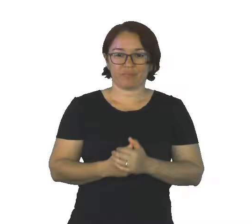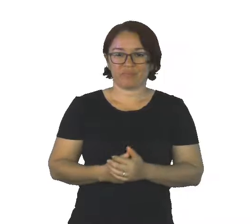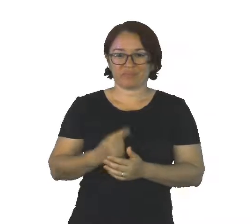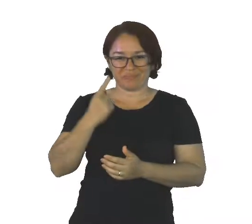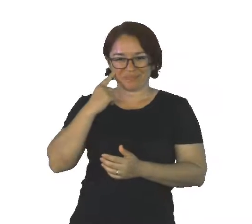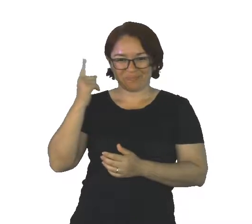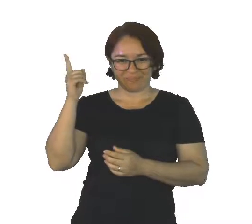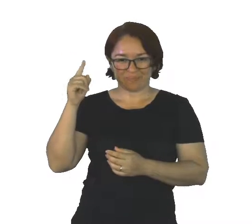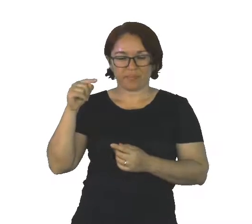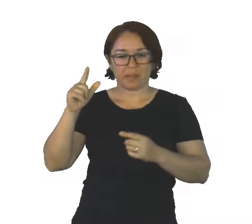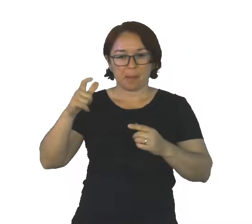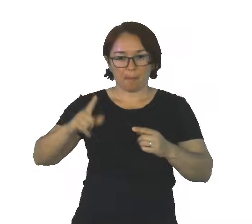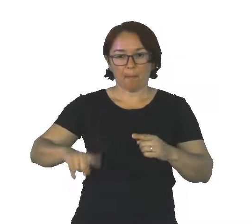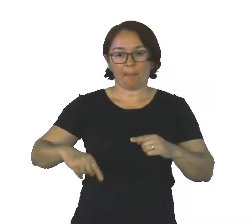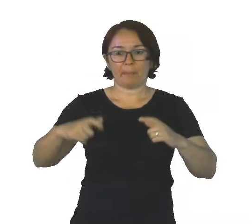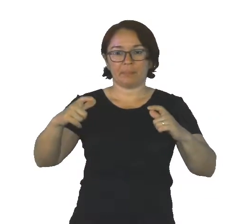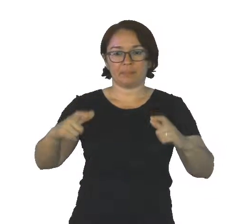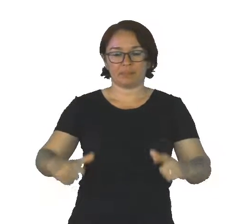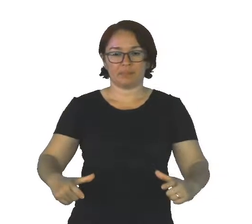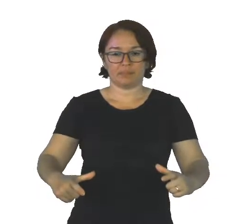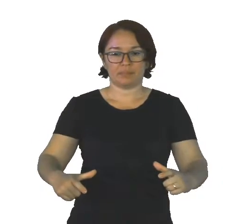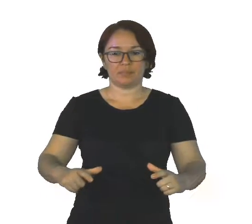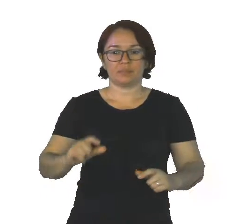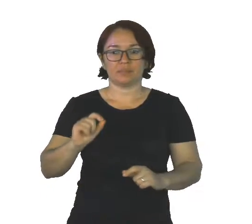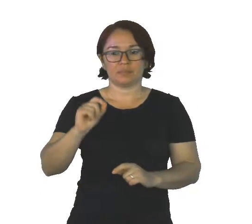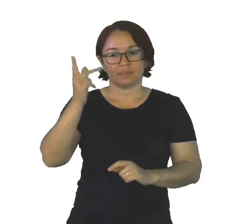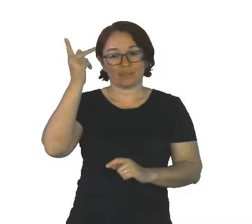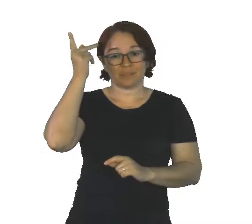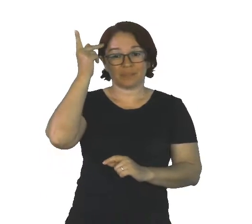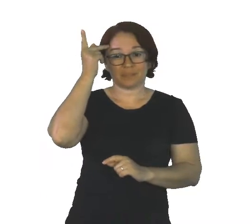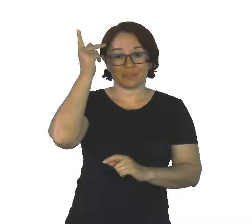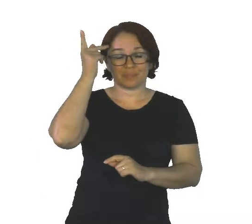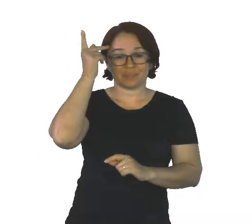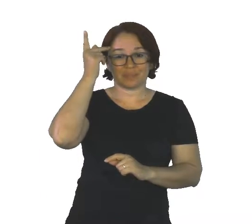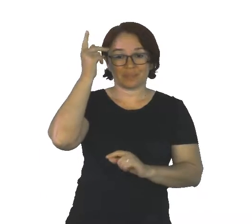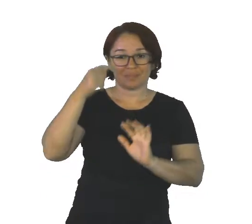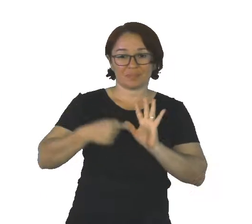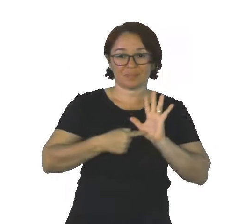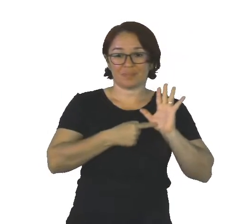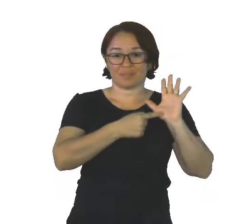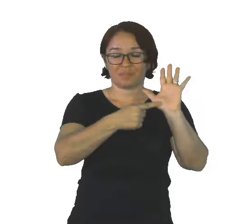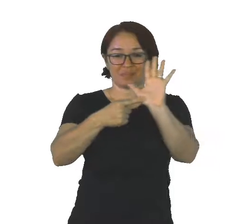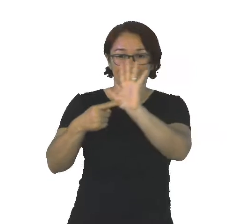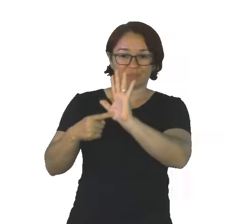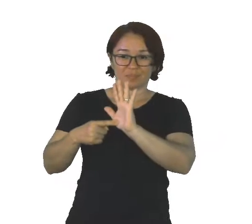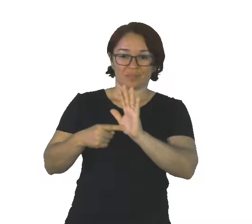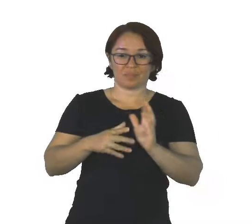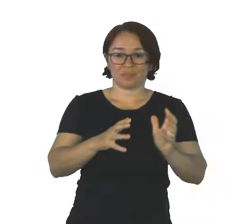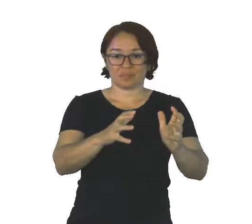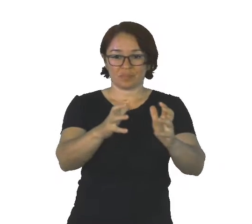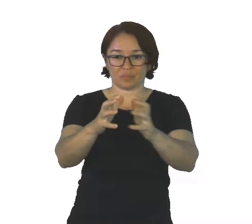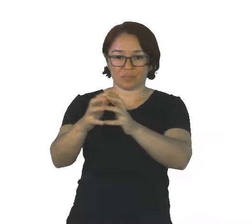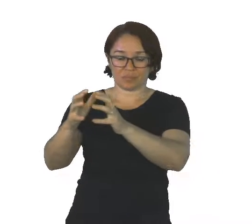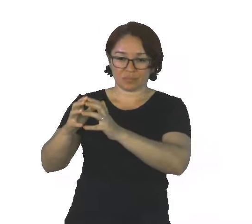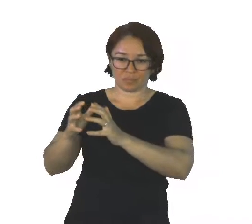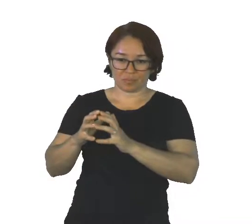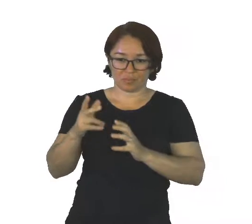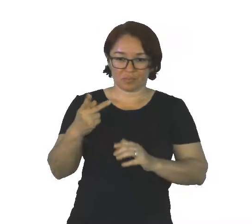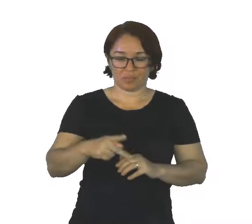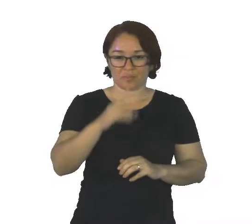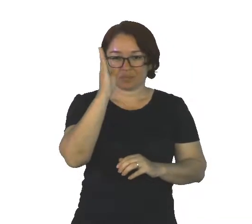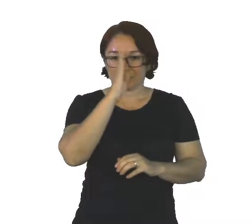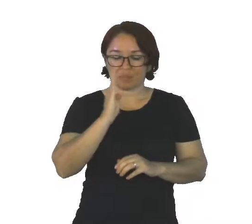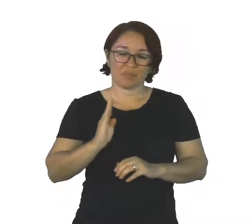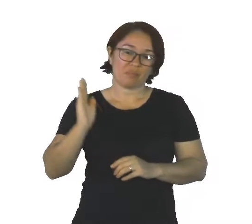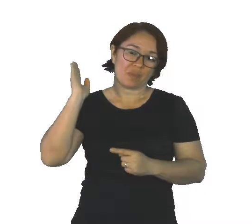mostrar. Uma viagem na cultura dos povos indígenas brasileiros que vivem em aldeias nos estados do Pará,